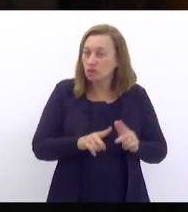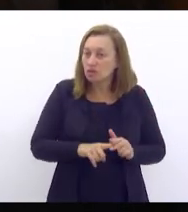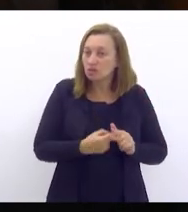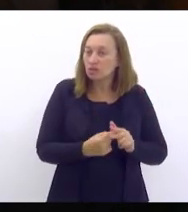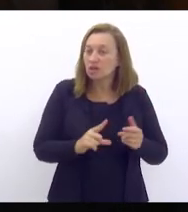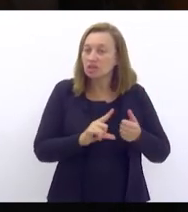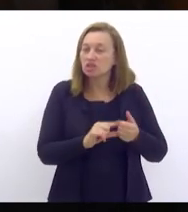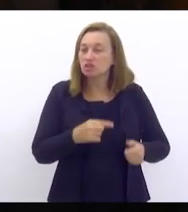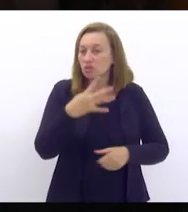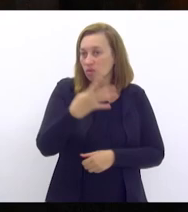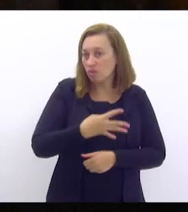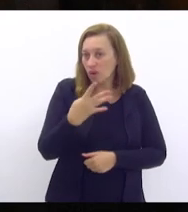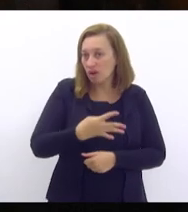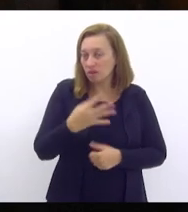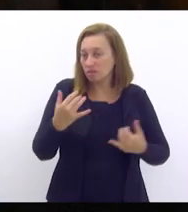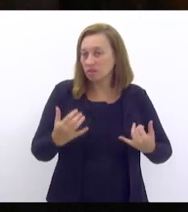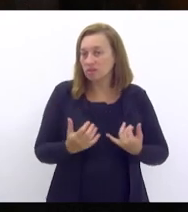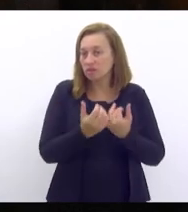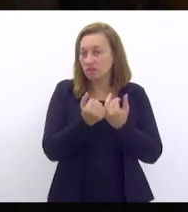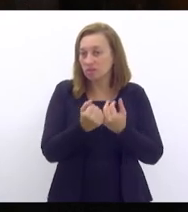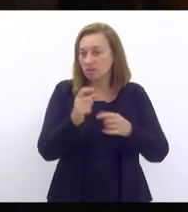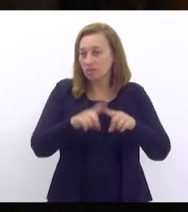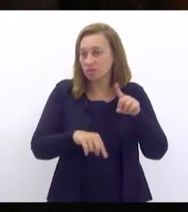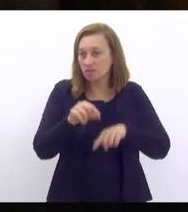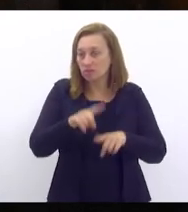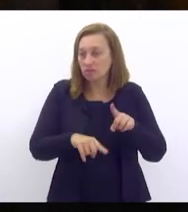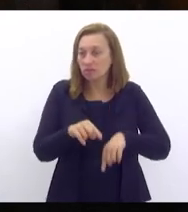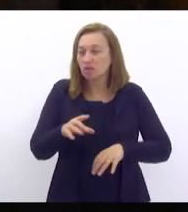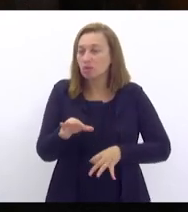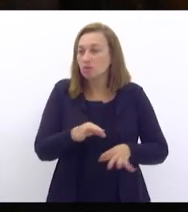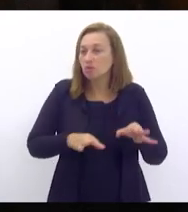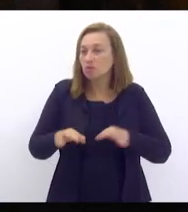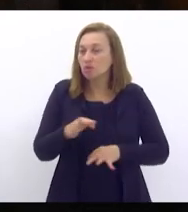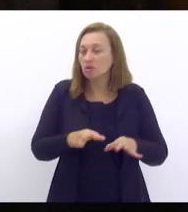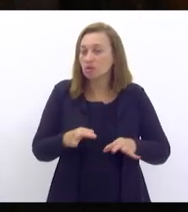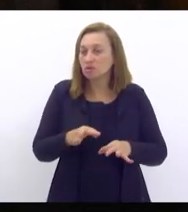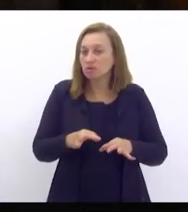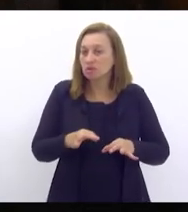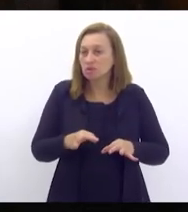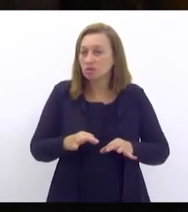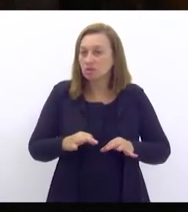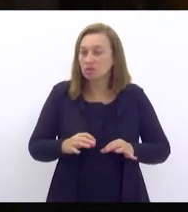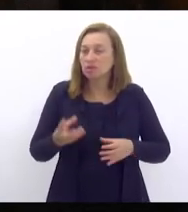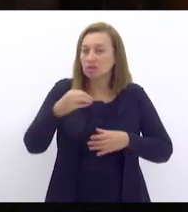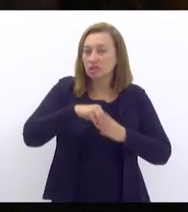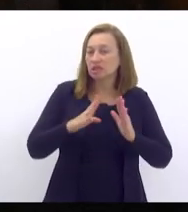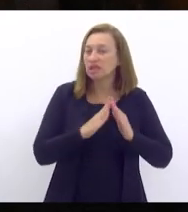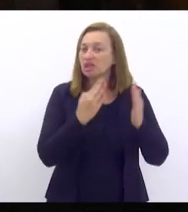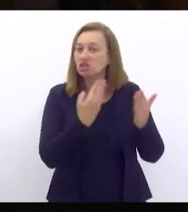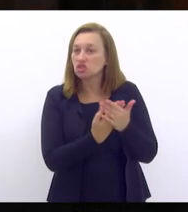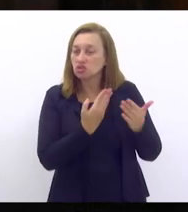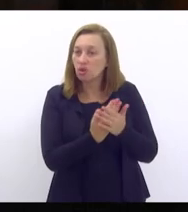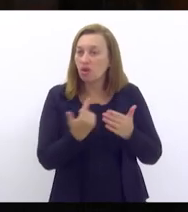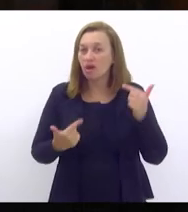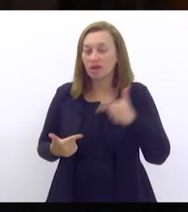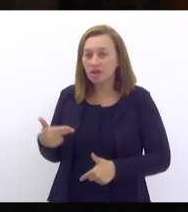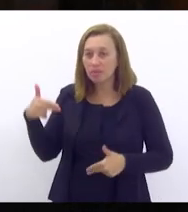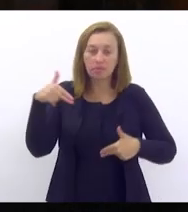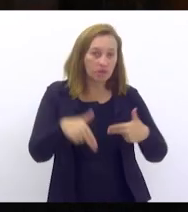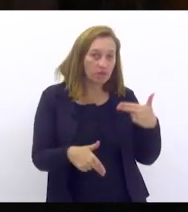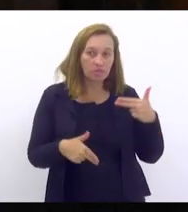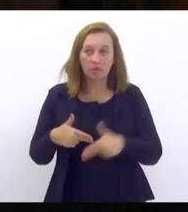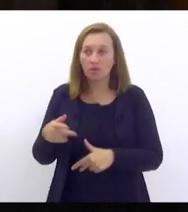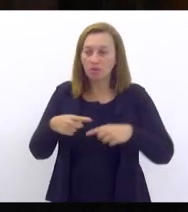artigo 4º da lei do tombamento, trazendo um programa da atuação do hip-hop na escola. Então, pensando um ciclo